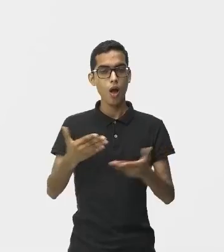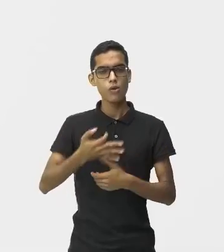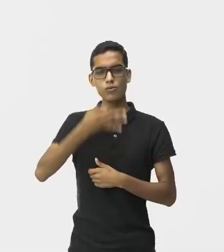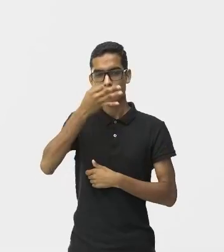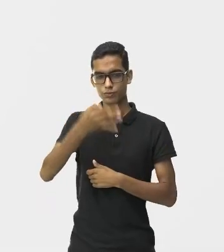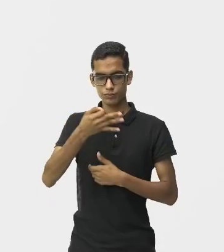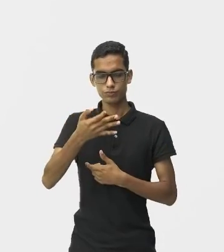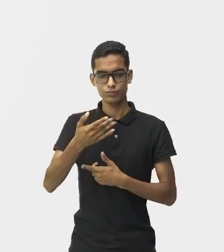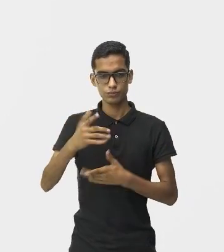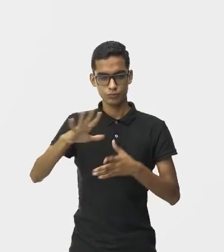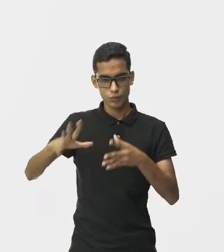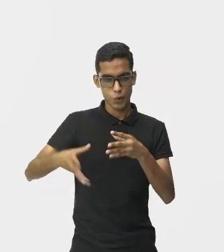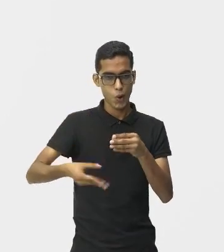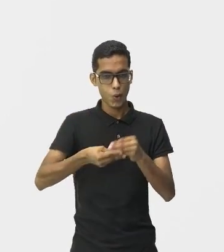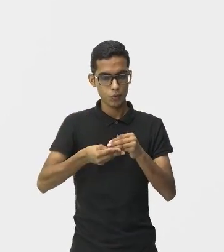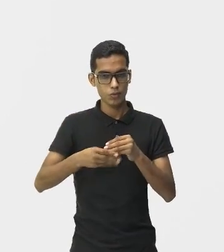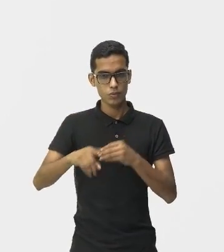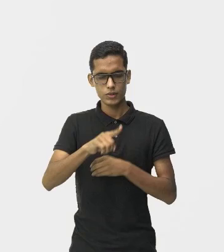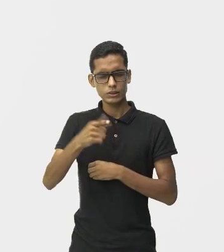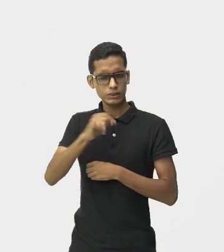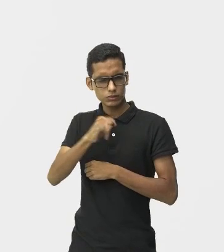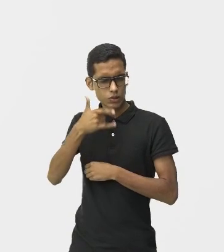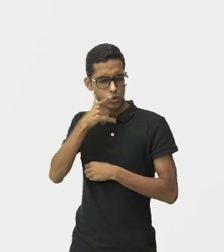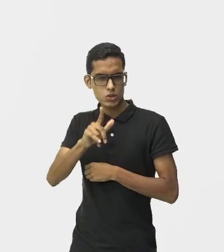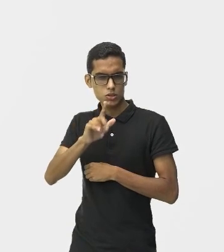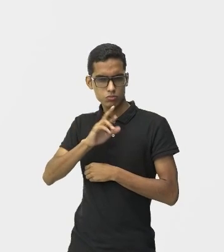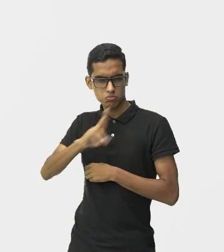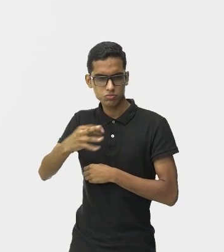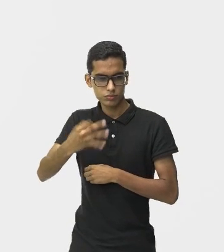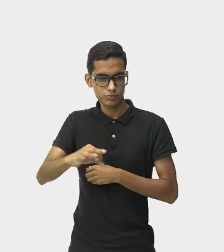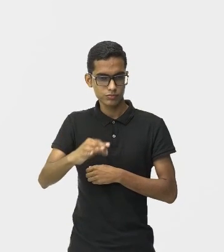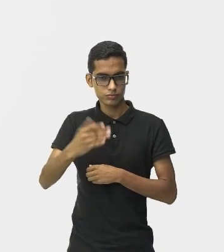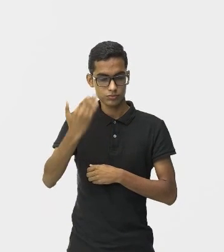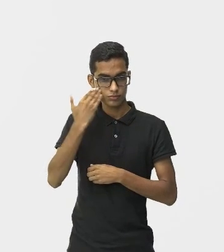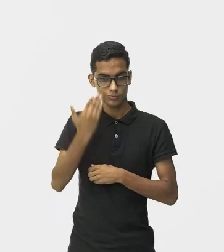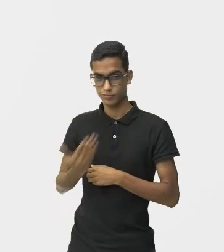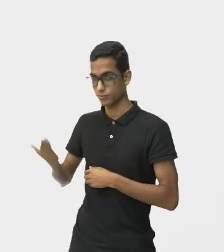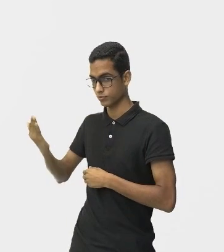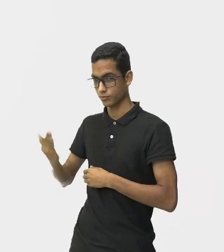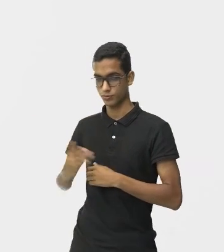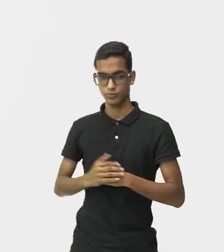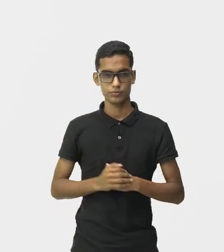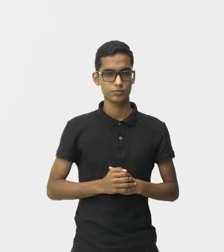vocês conseguiram acertar e compreender a temática de hoje. Vamos lá, gente.